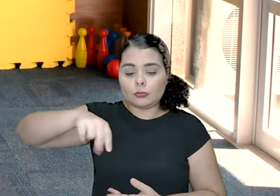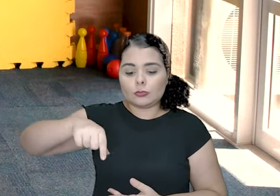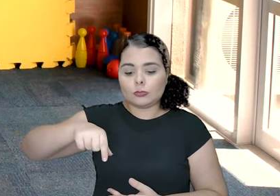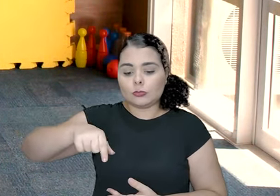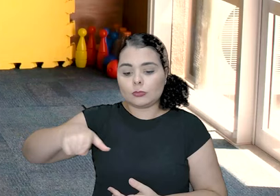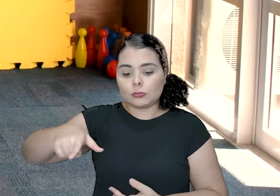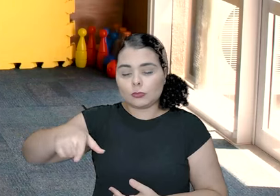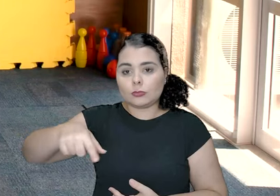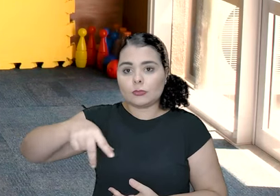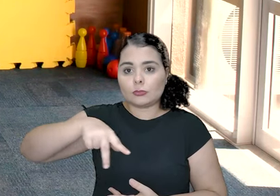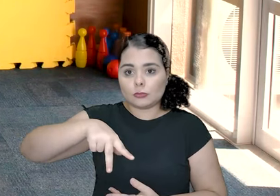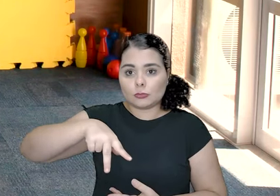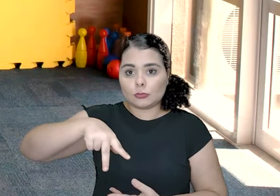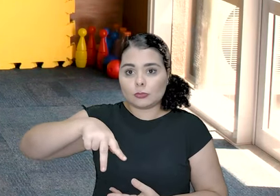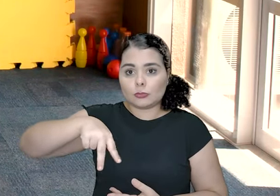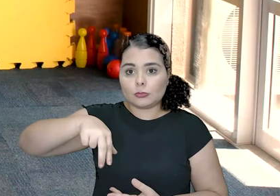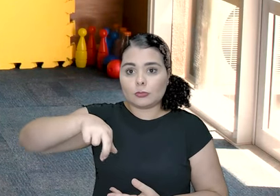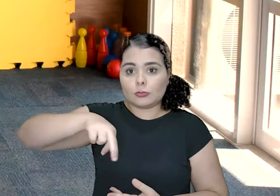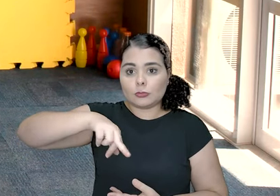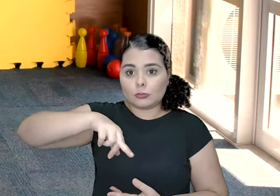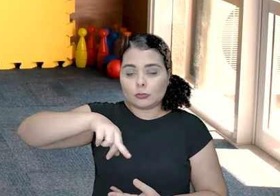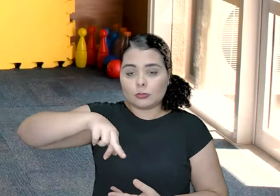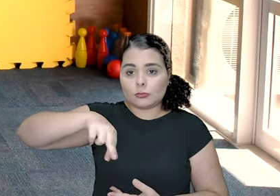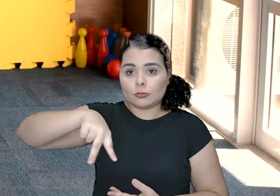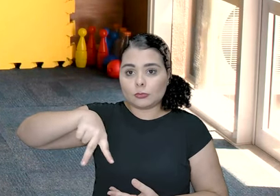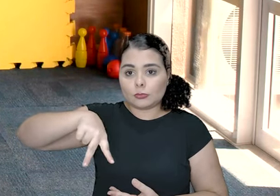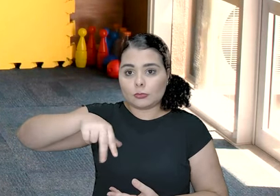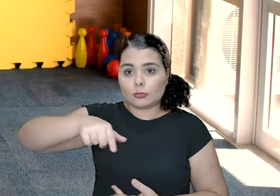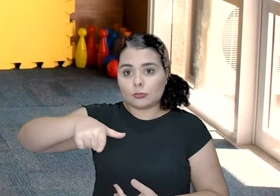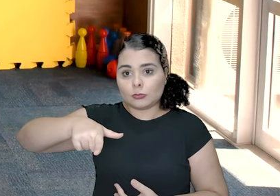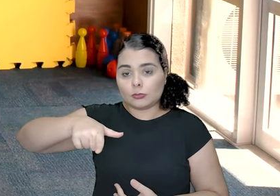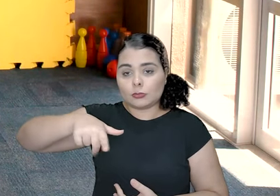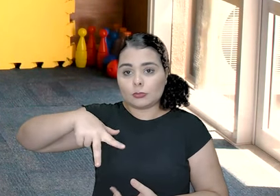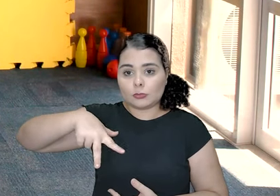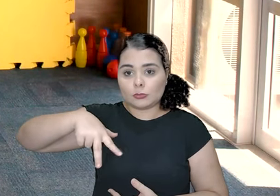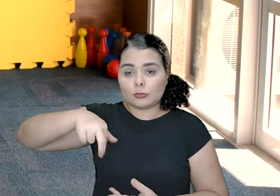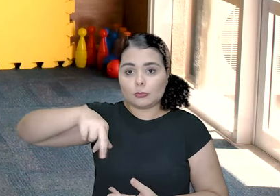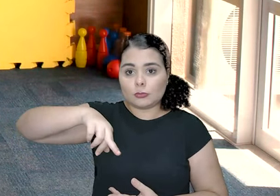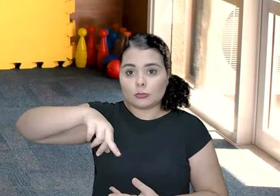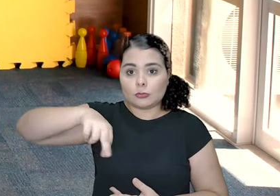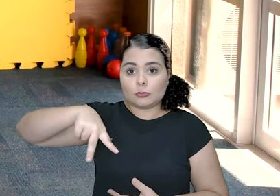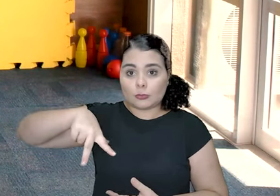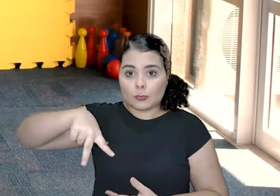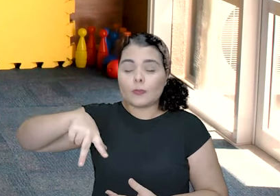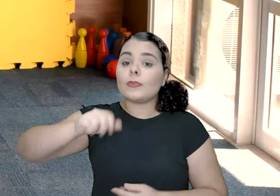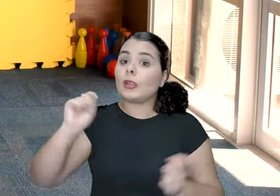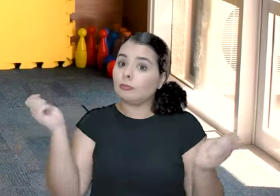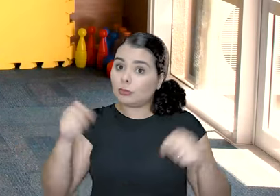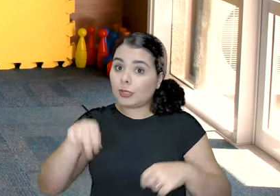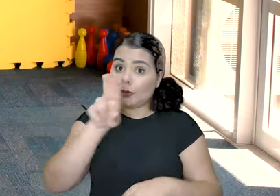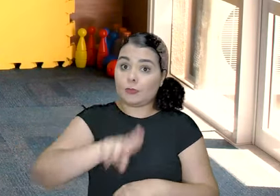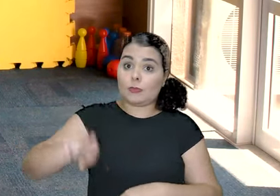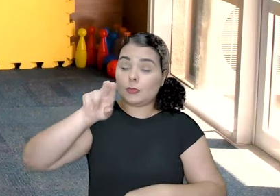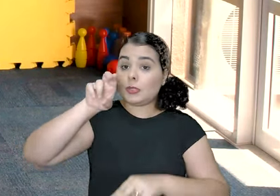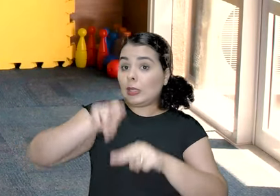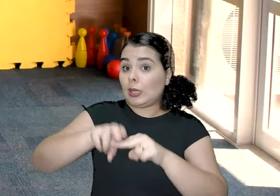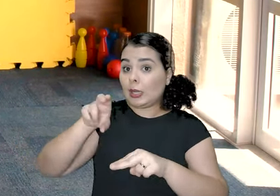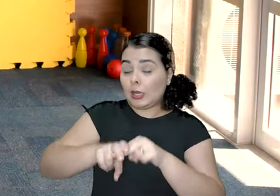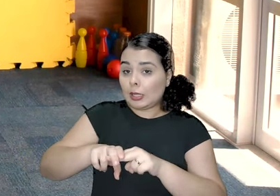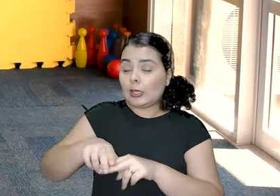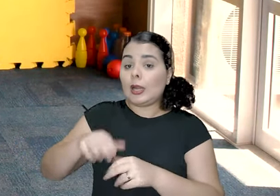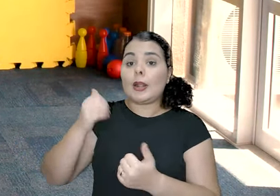afastando. Cruza e volta. Pode usar de novo a cadeira para seu